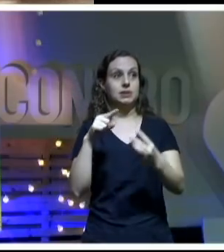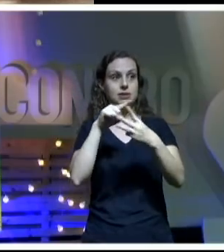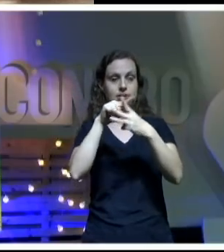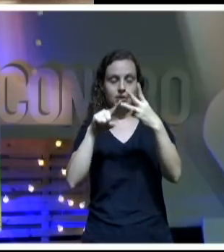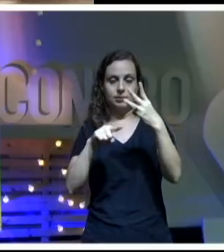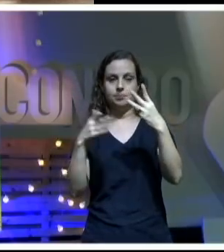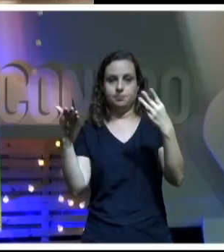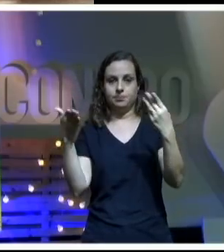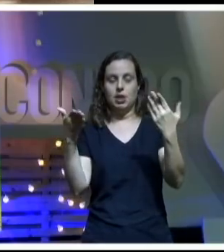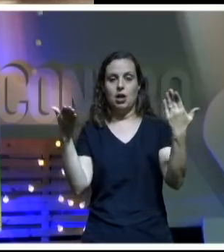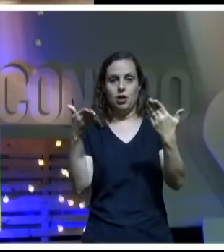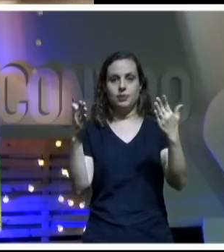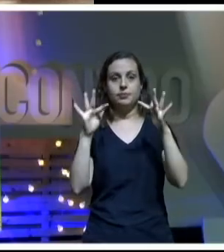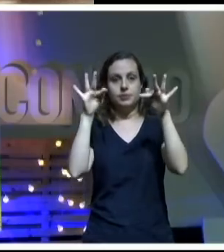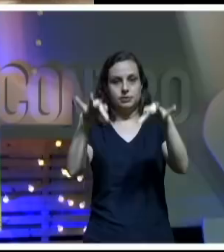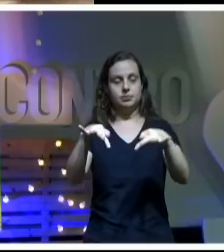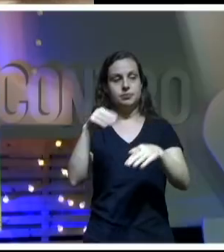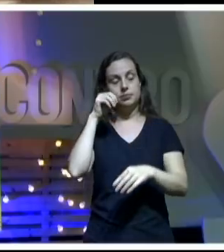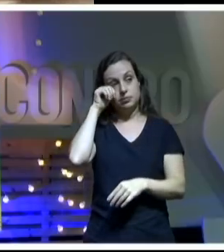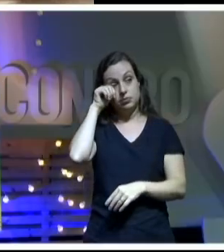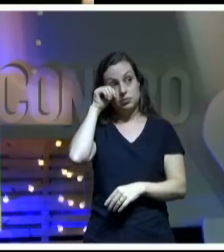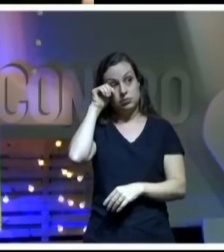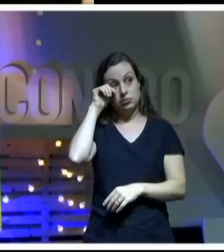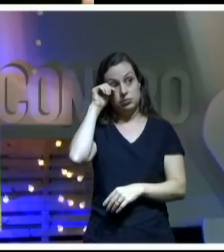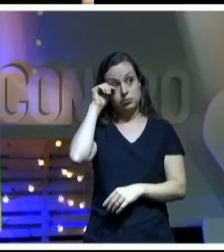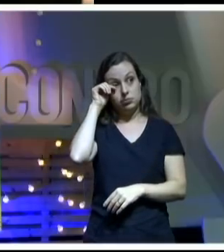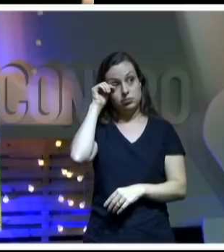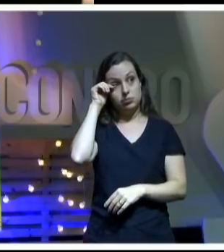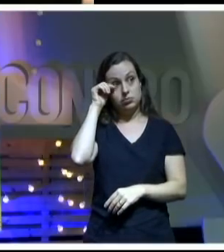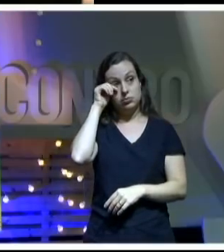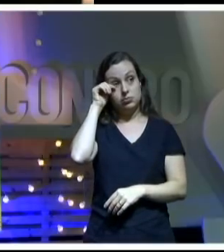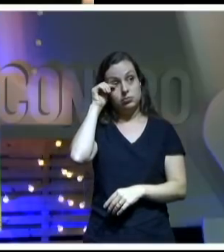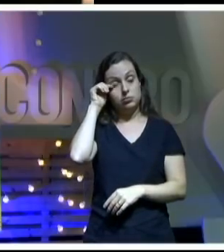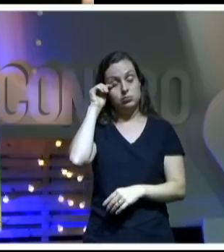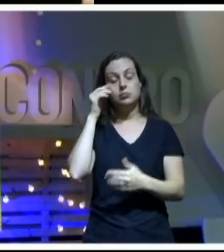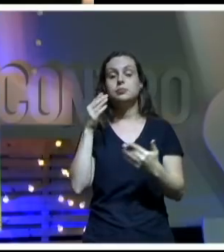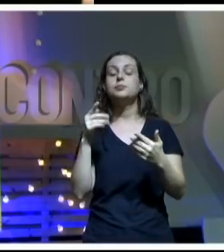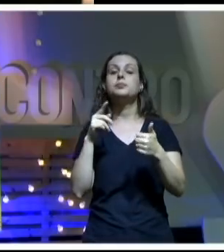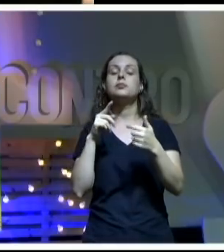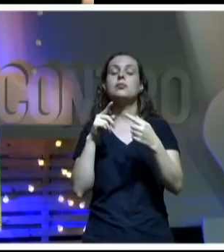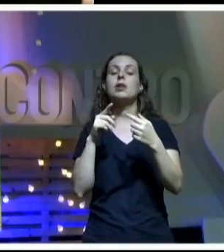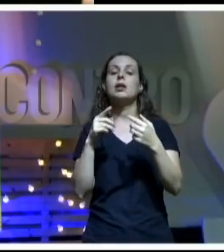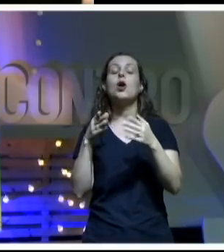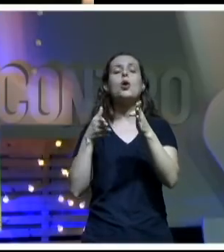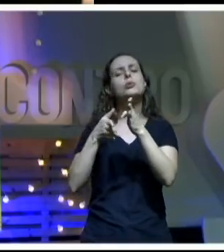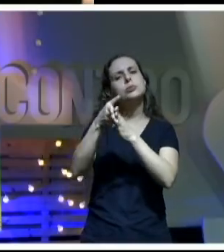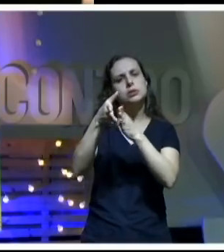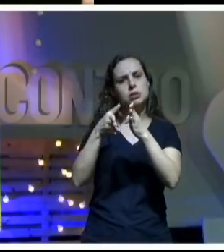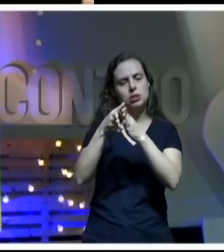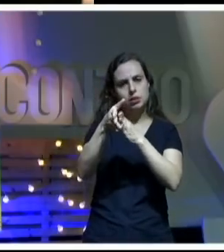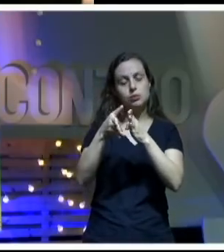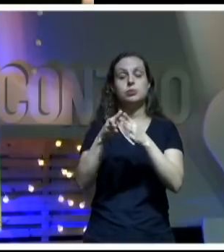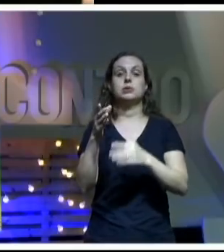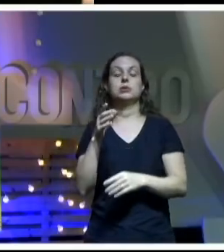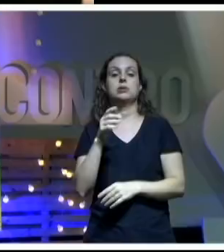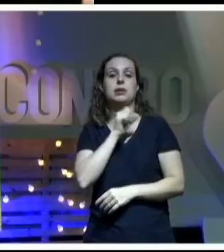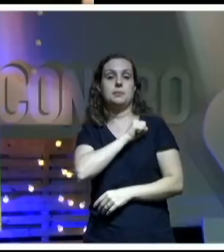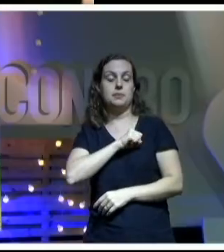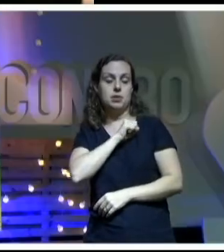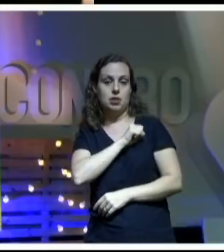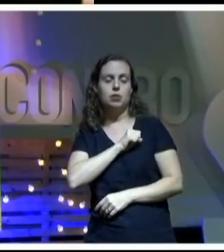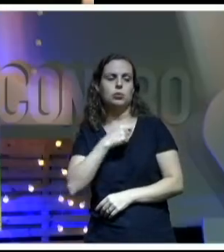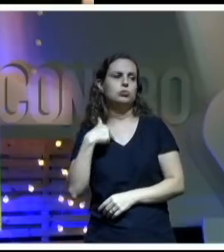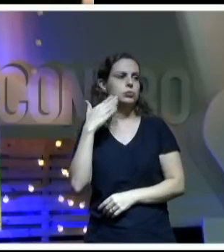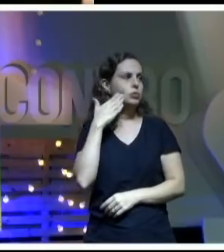o dia tem 33 pontos primeiro um conselho do seminário teológico eu sei que tem gente aqui que trabalho